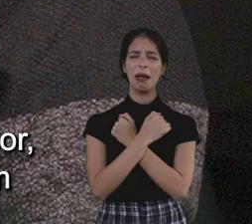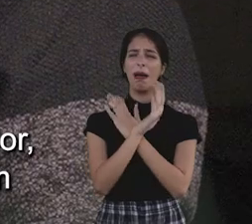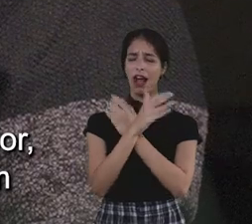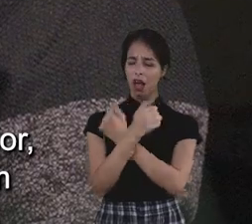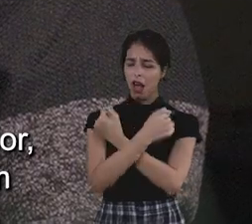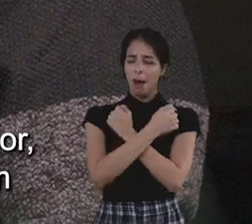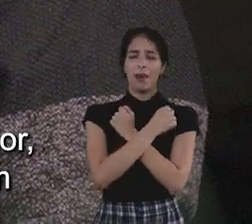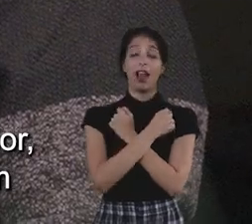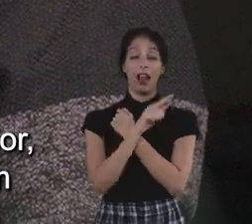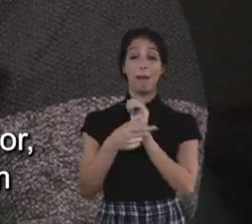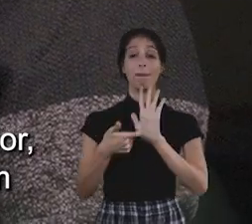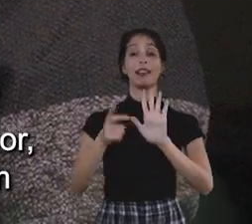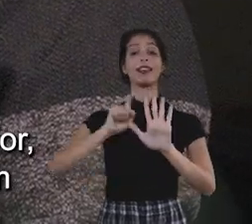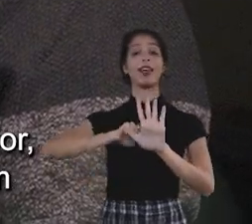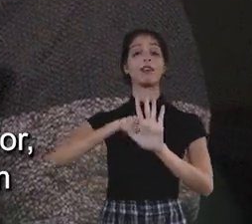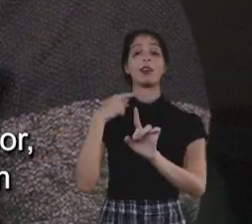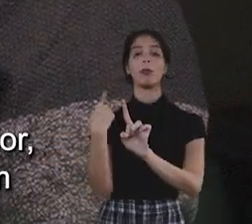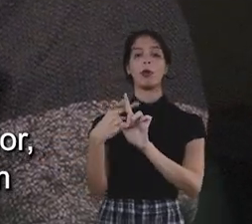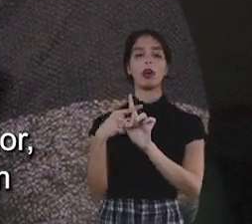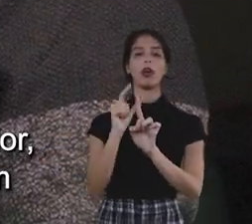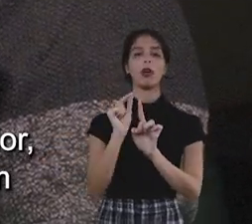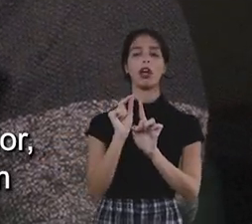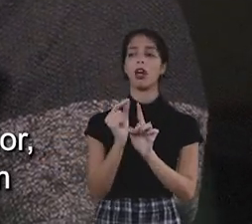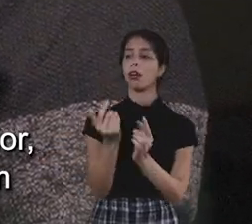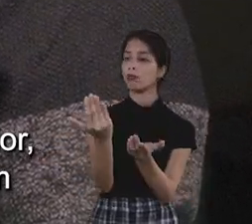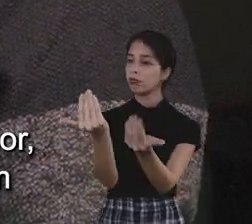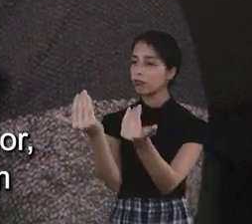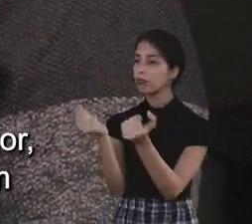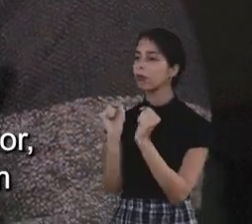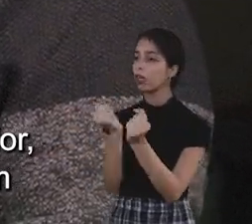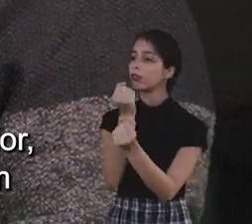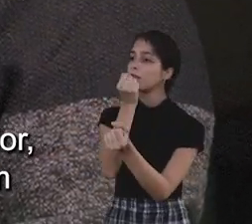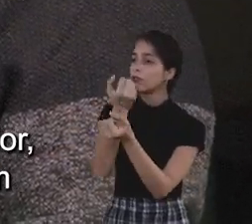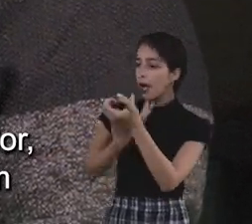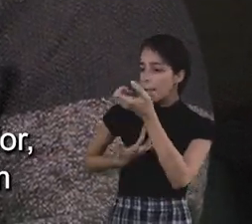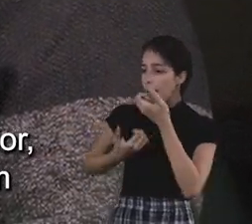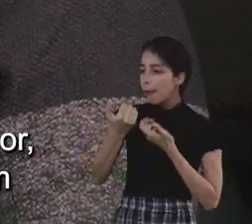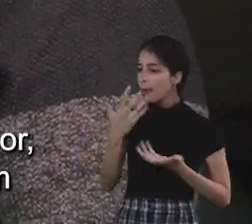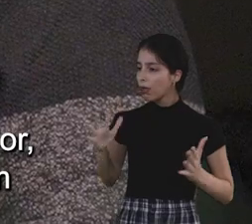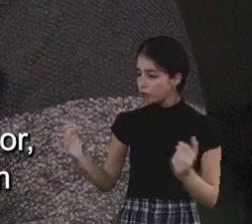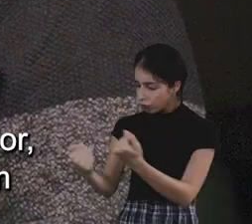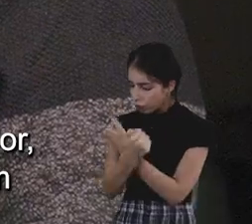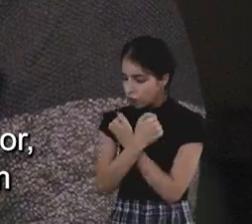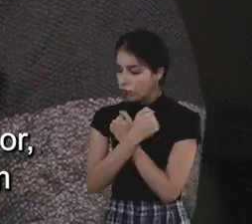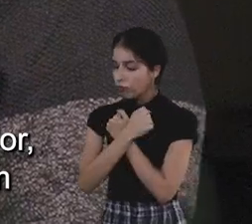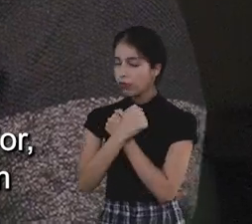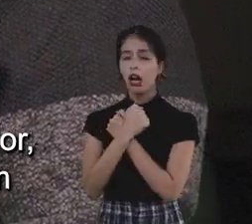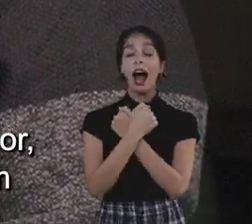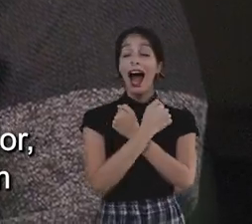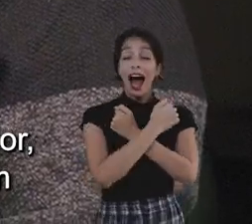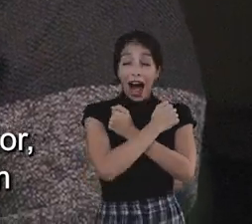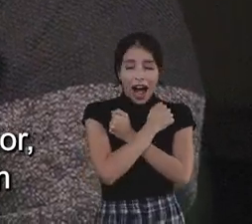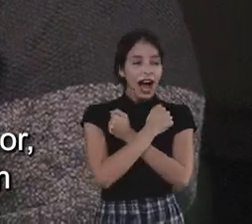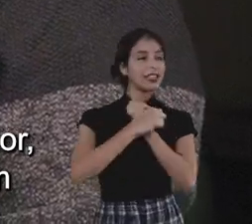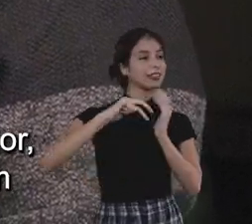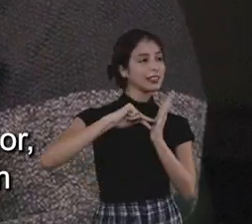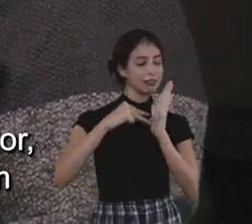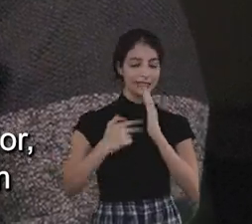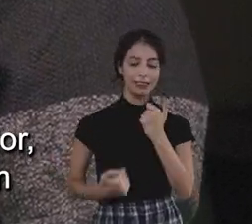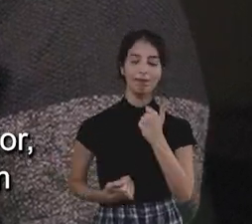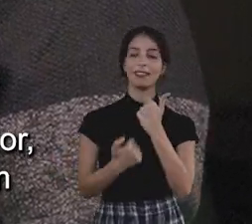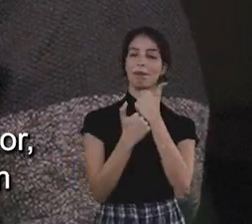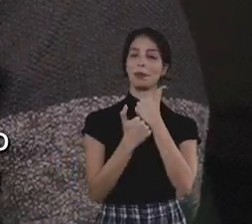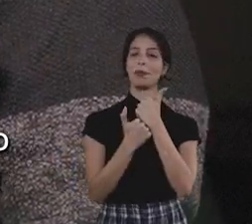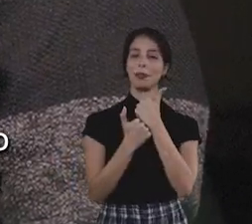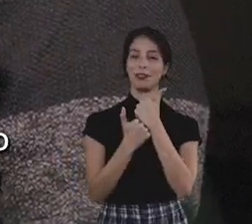cotidiano em que a gente possa falar da nossa dor e receber apoio solidário eh e